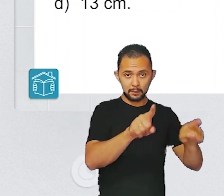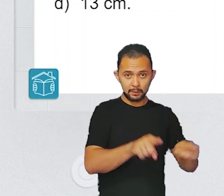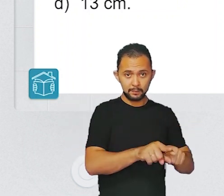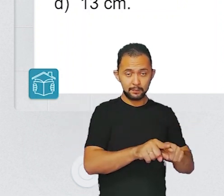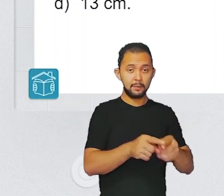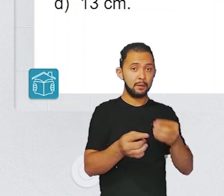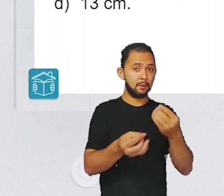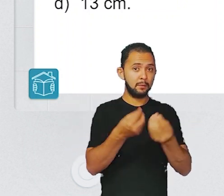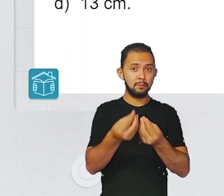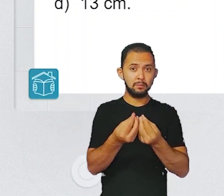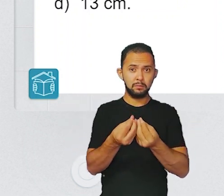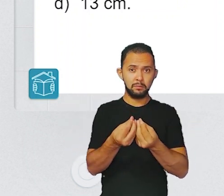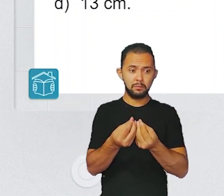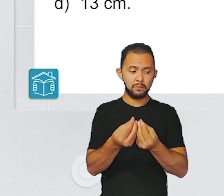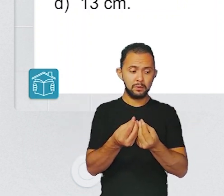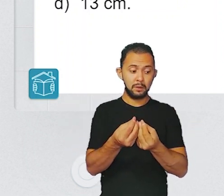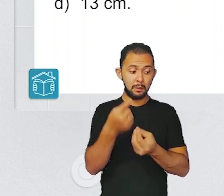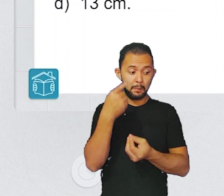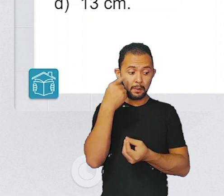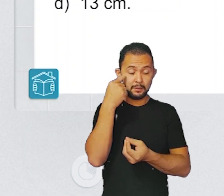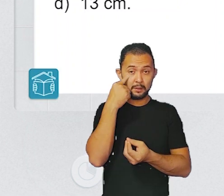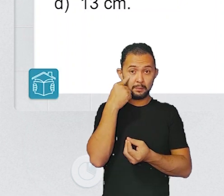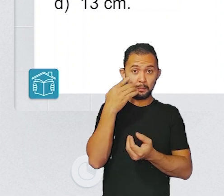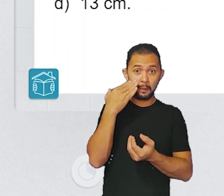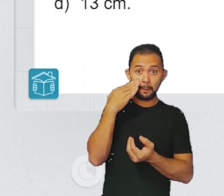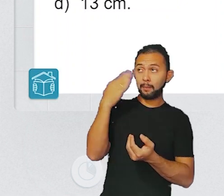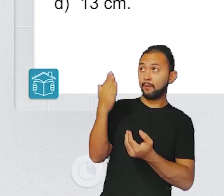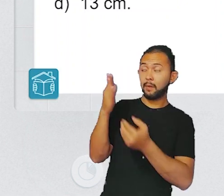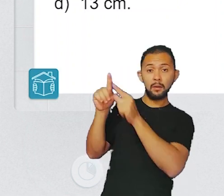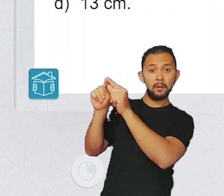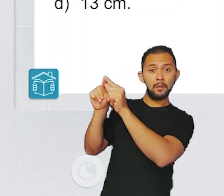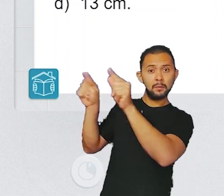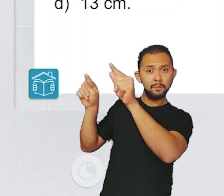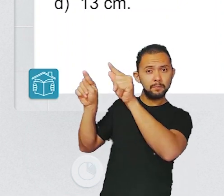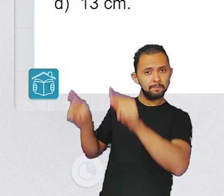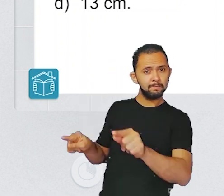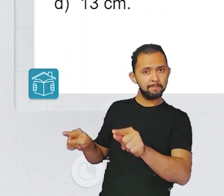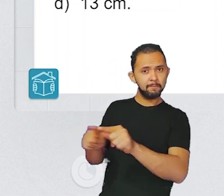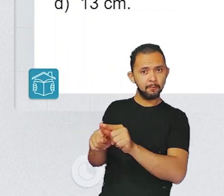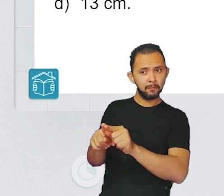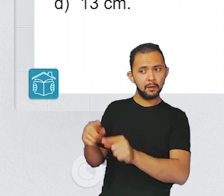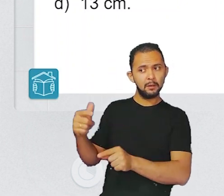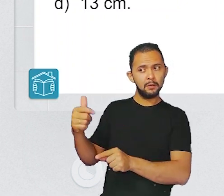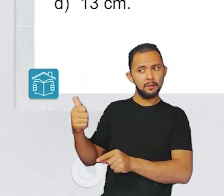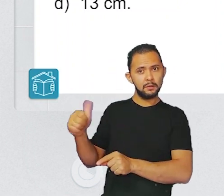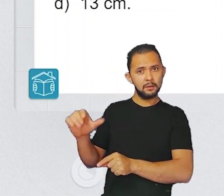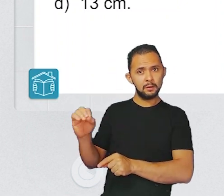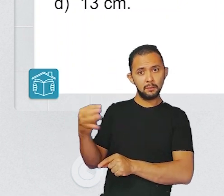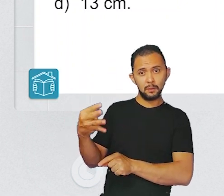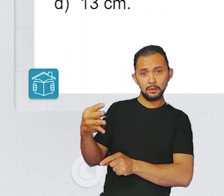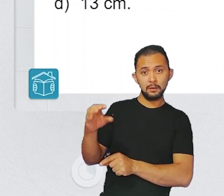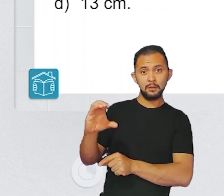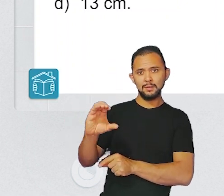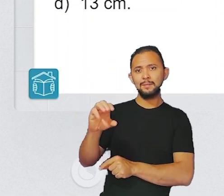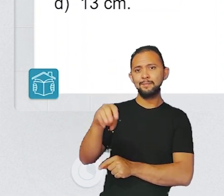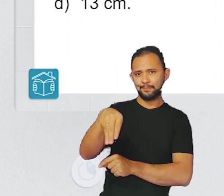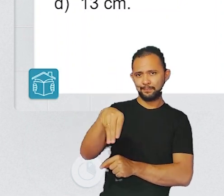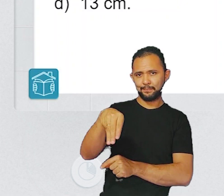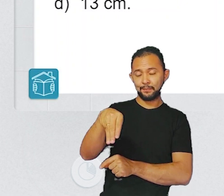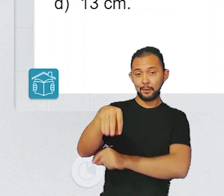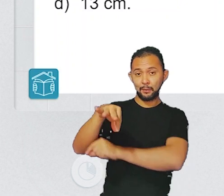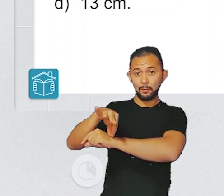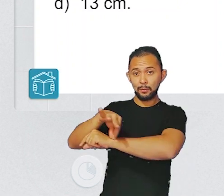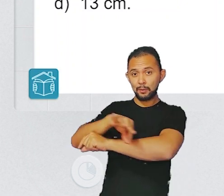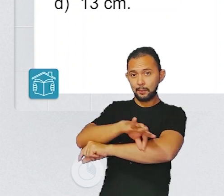seguinte, aqui desse lado a gente vai dizer, né, que mede 104 centímetros e na altura aqui,